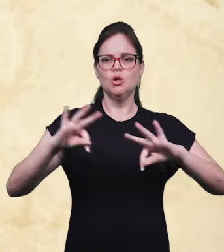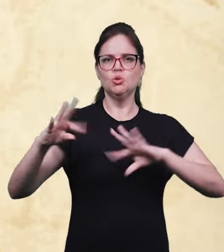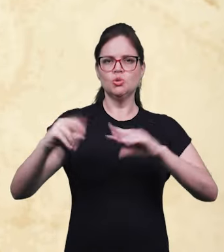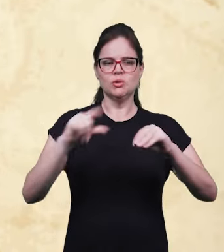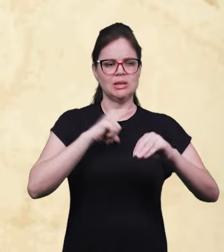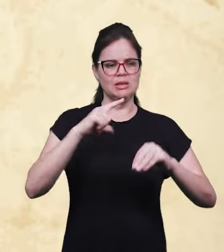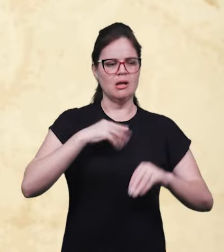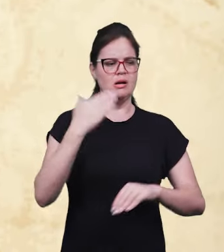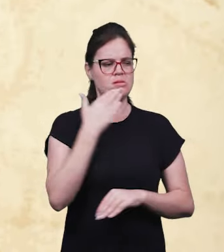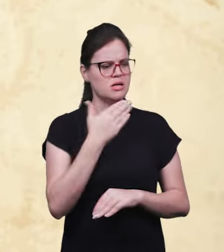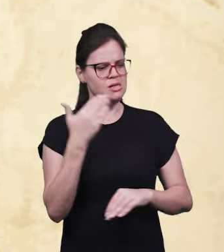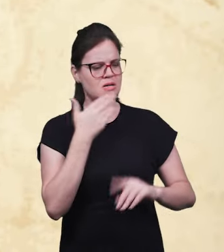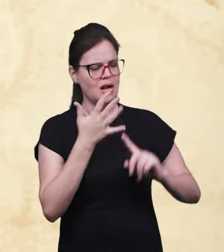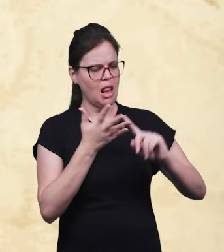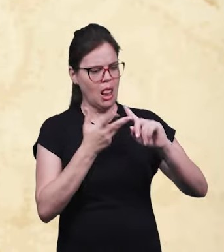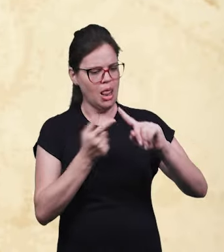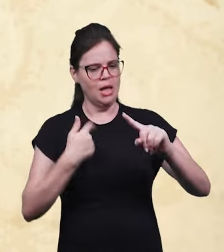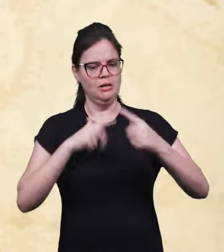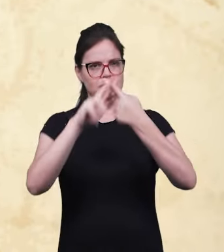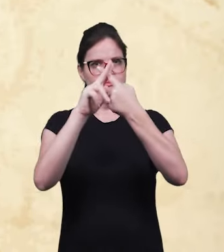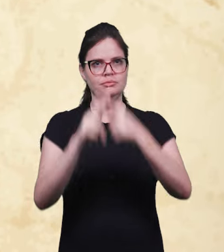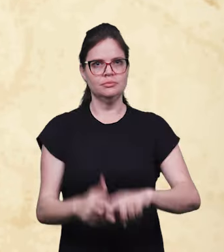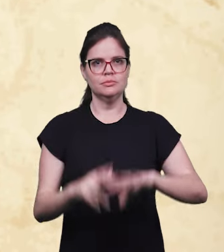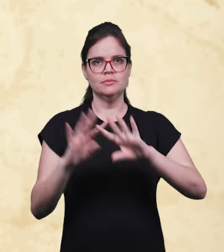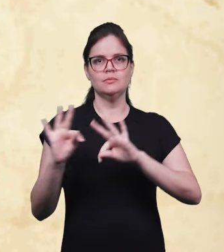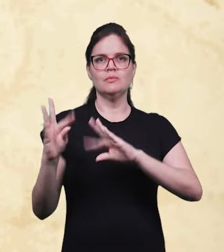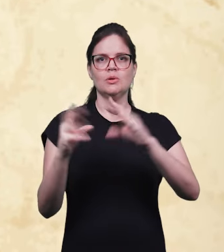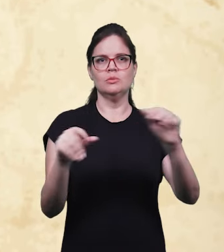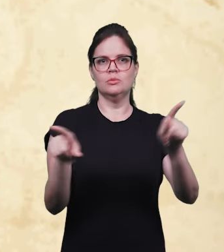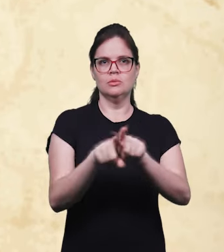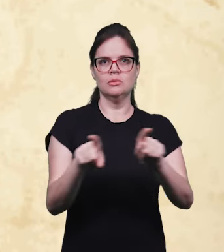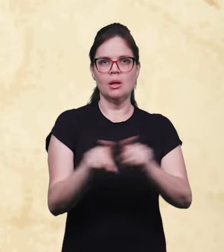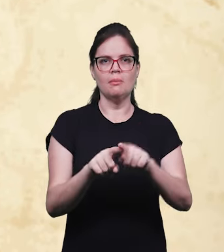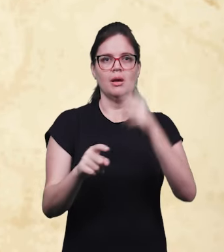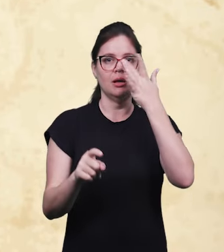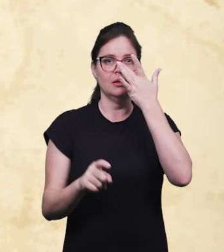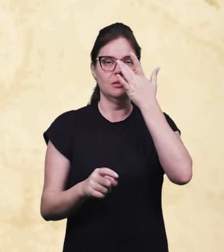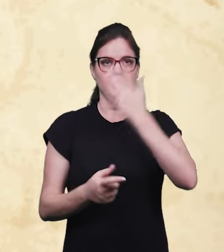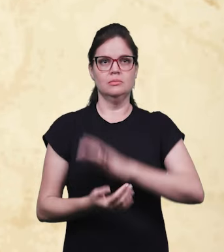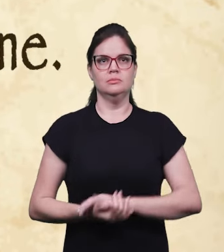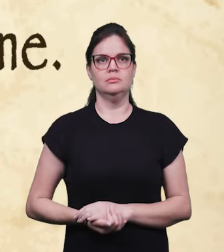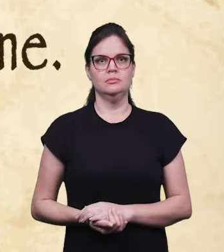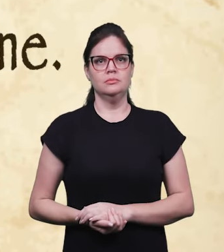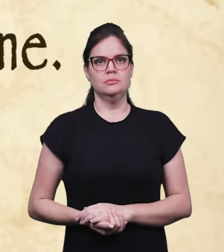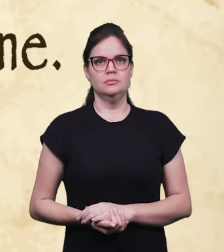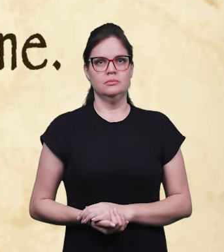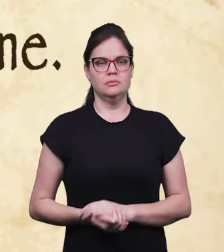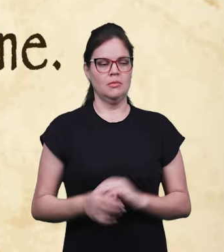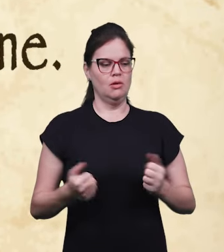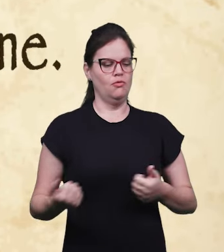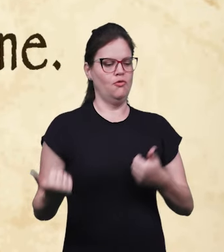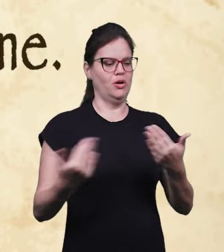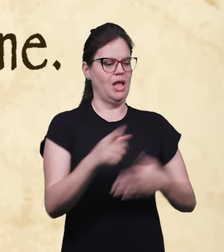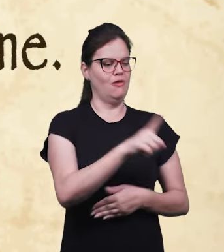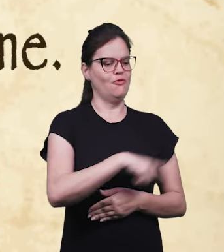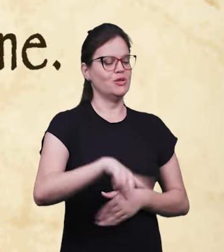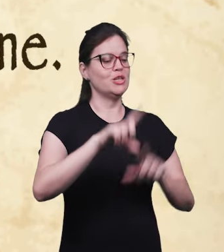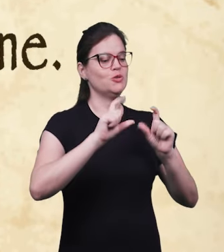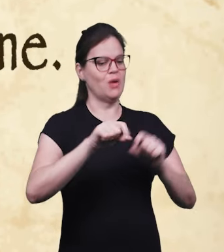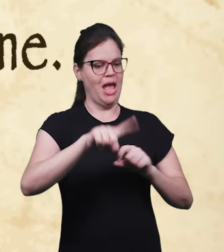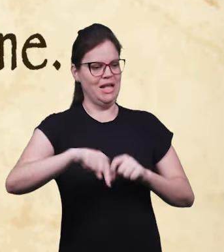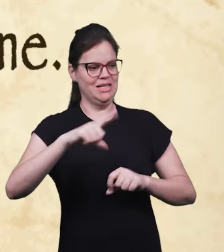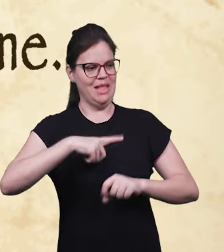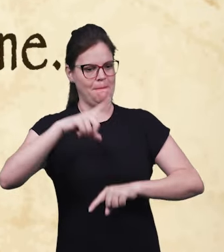tortos, quebrarei as portas de bronze, despedaçarei os ferrolhos de ferro, e te darei os tesouros